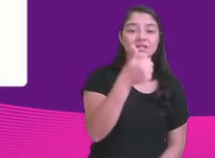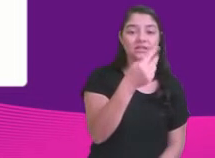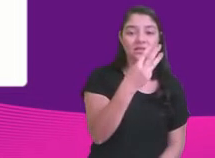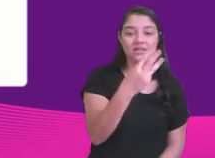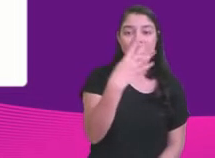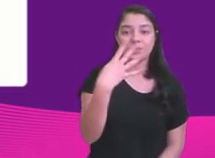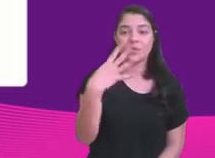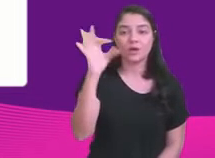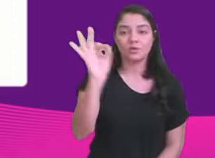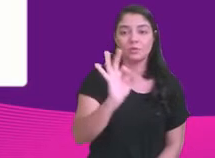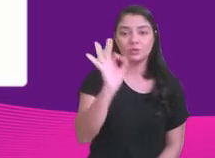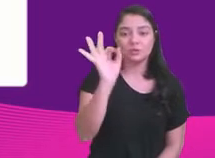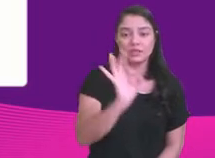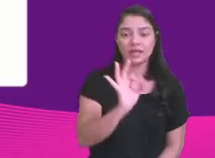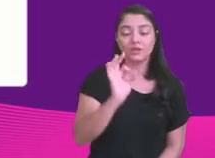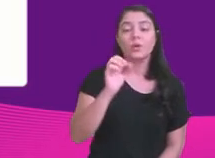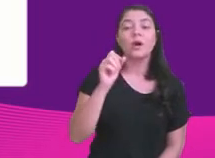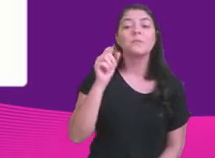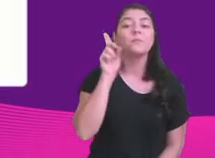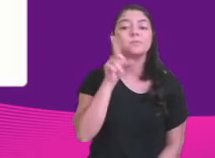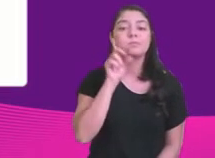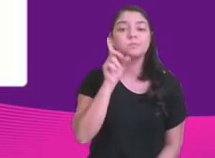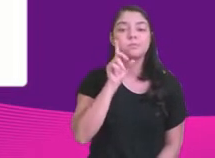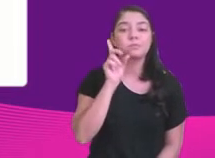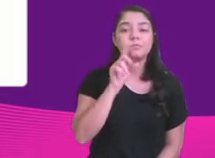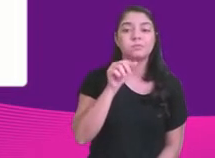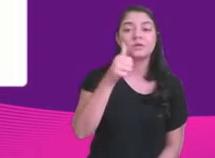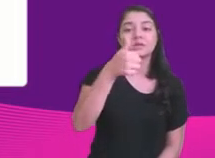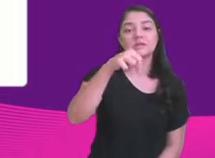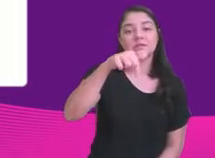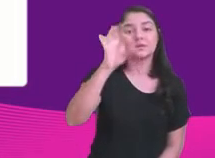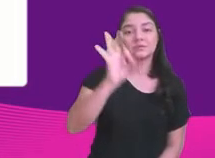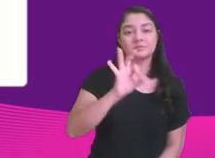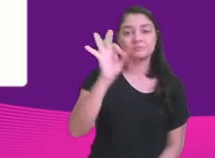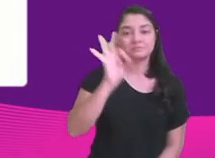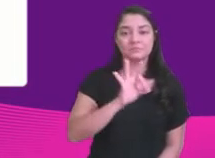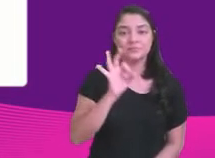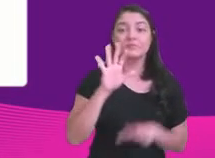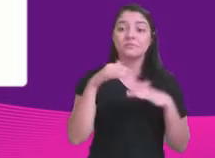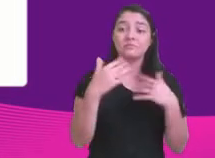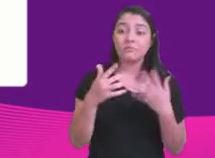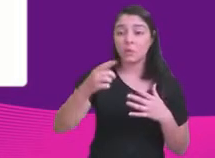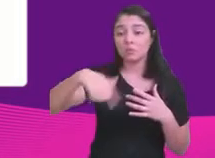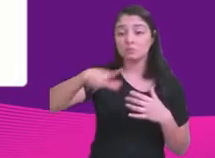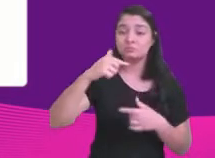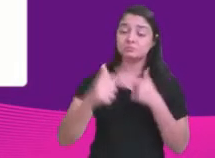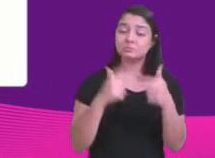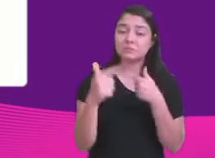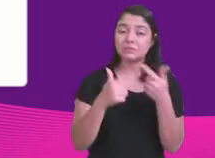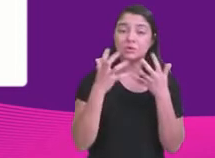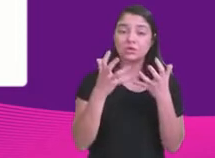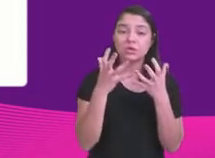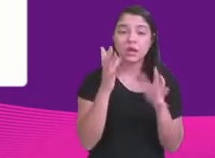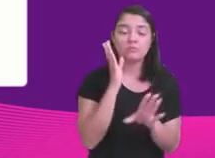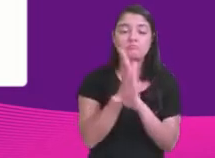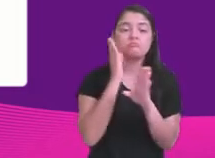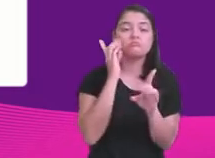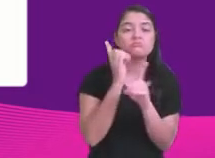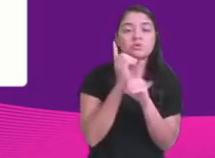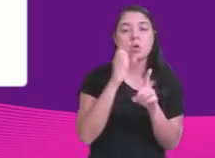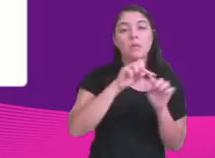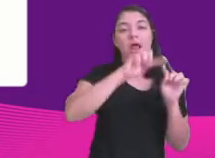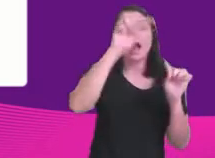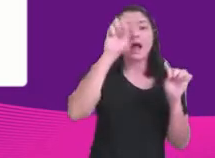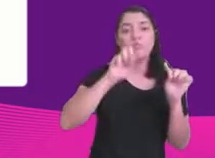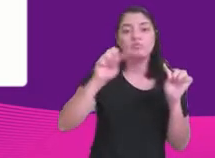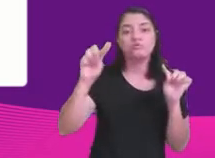dos americanos. E desta forma, esse é um trabalho da Cleveland Clinic, demonstrando que a curva de aprendizado